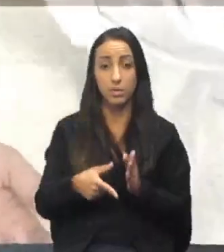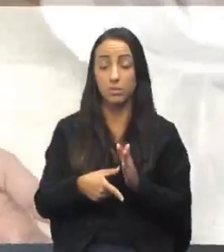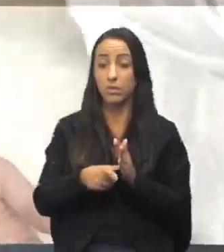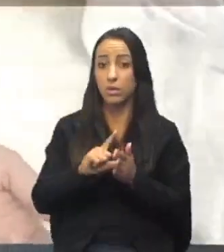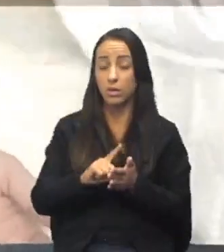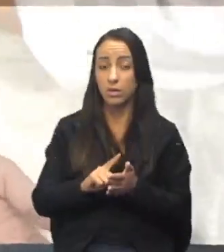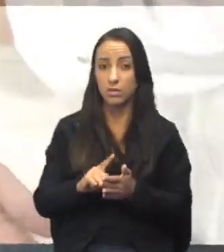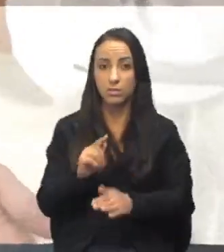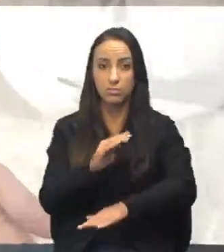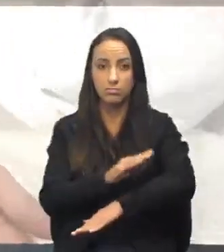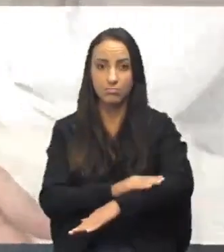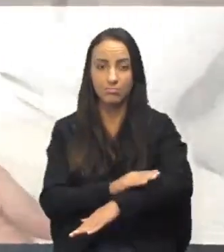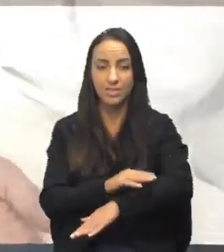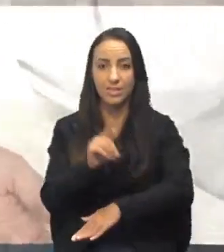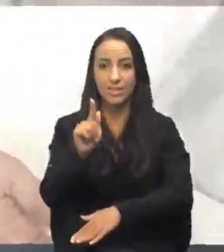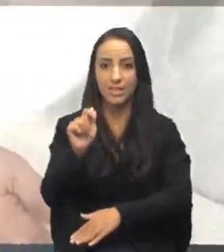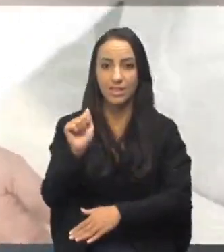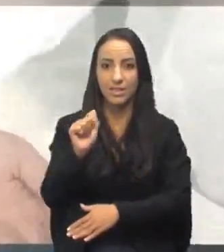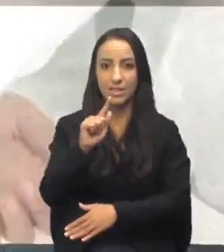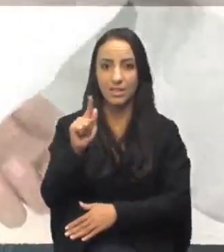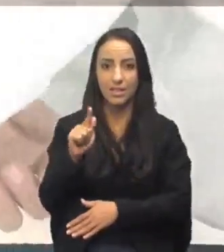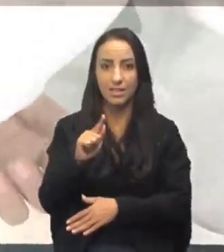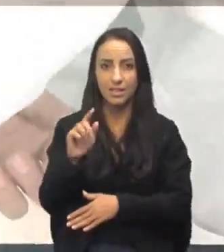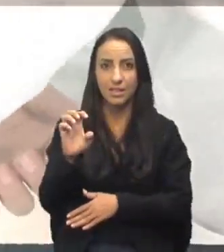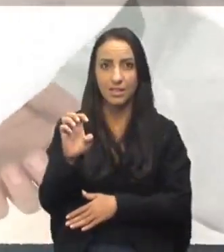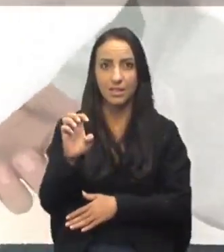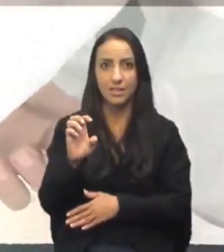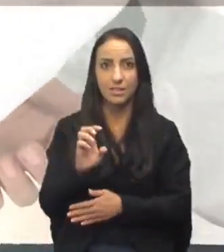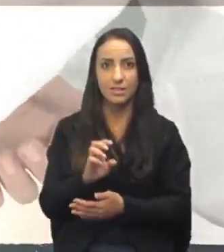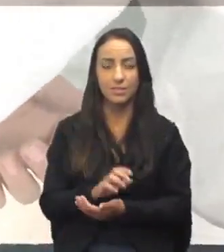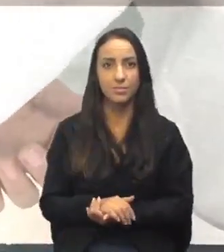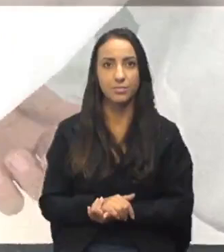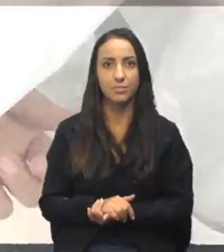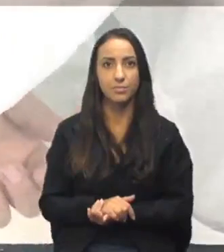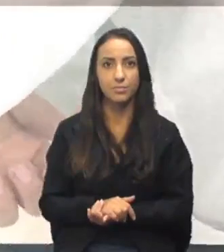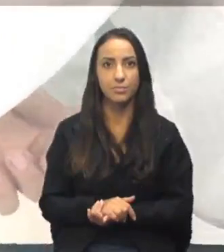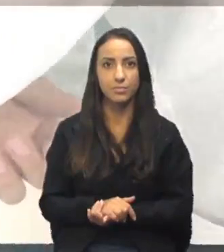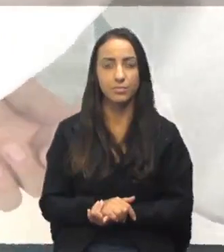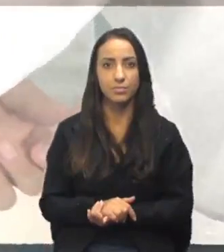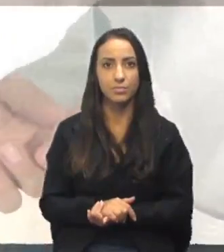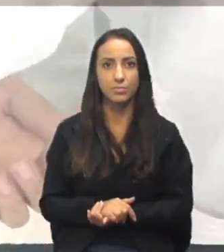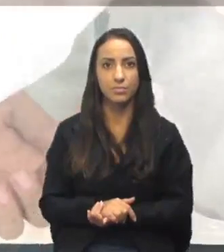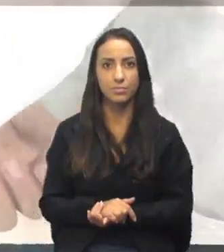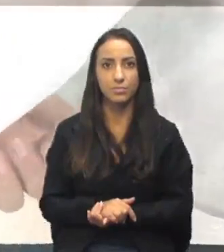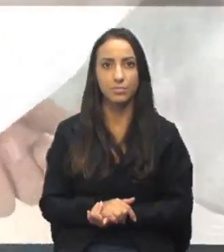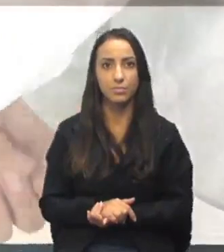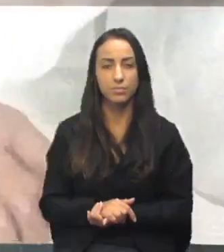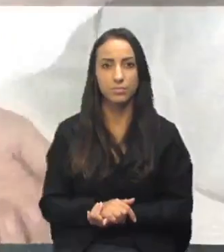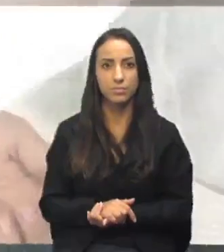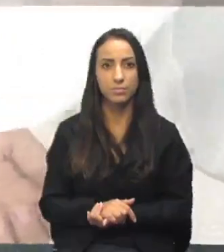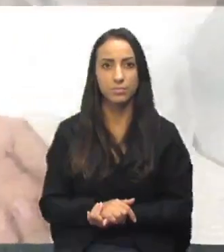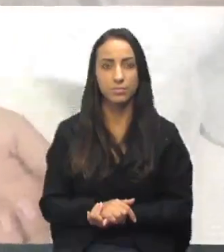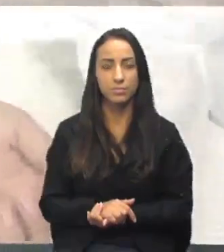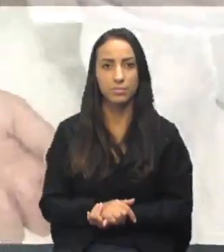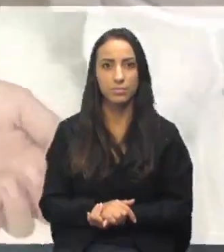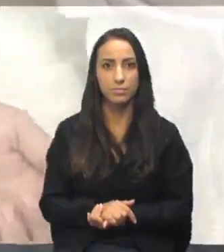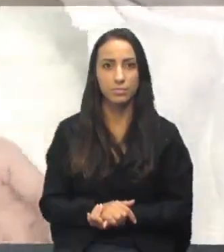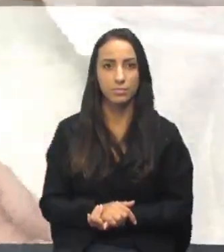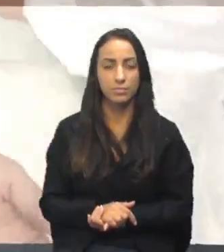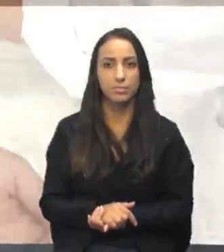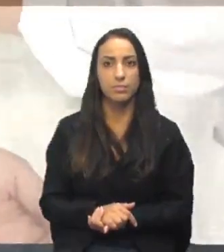da realização do curativo, havia uma gaze sendo comprimida